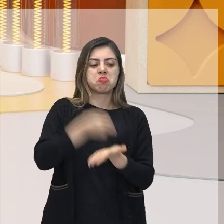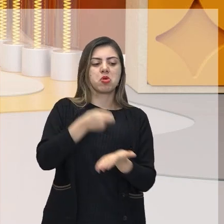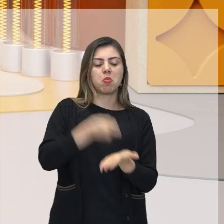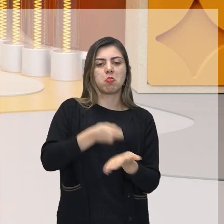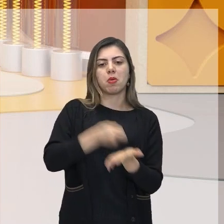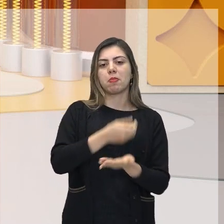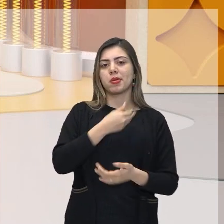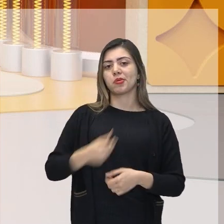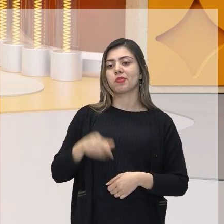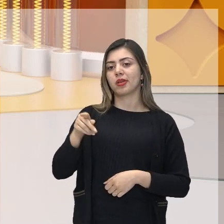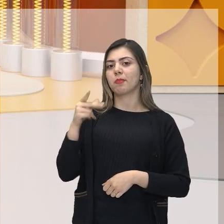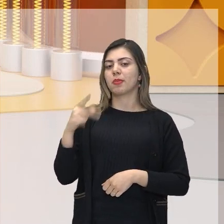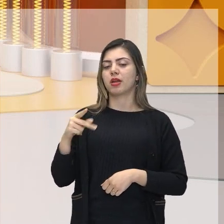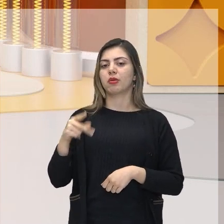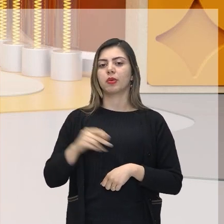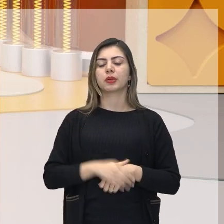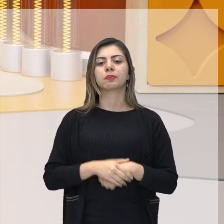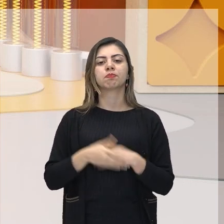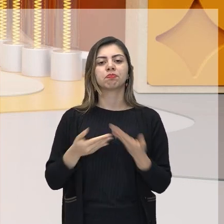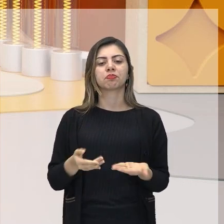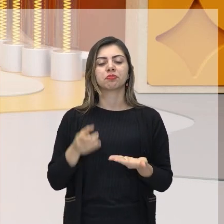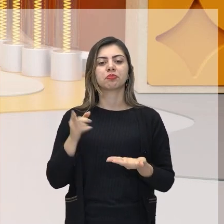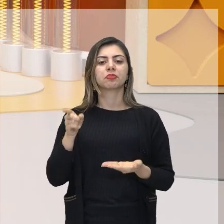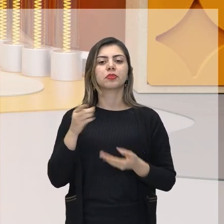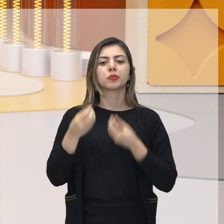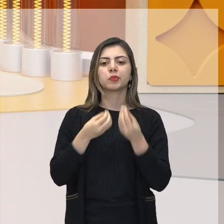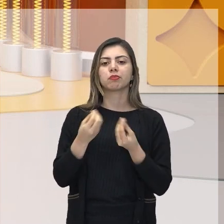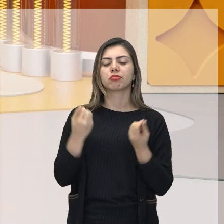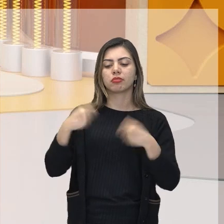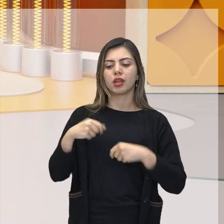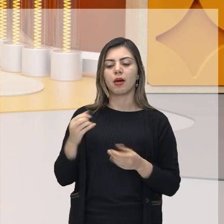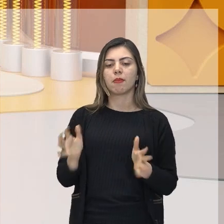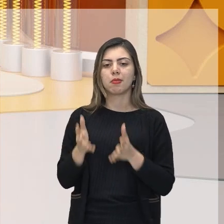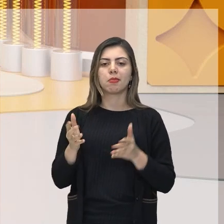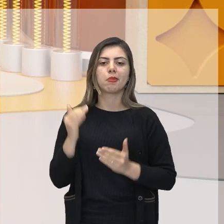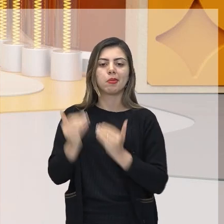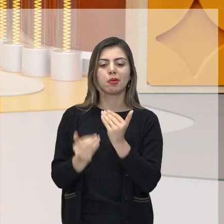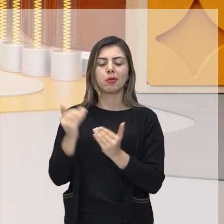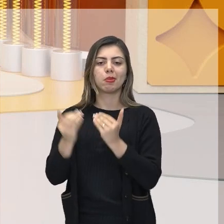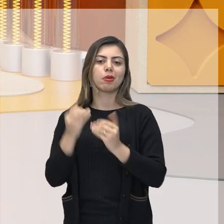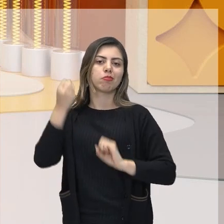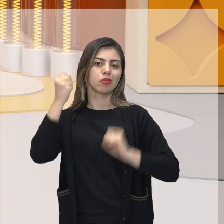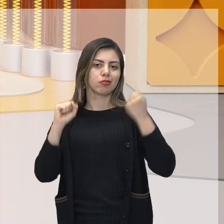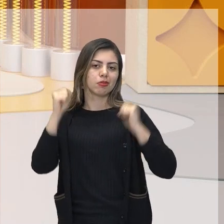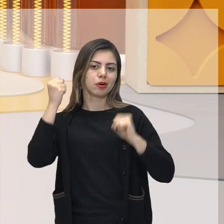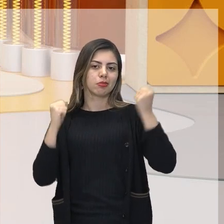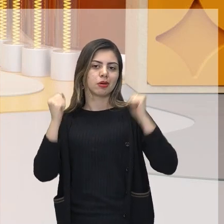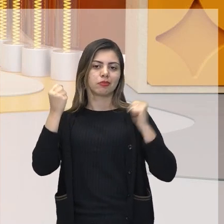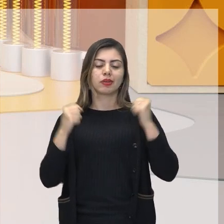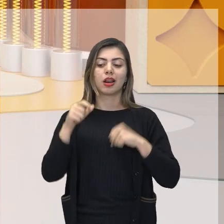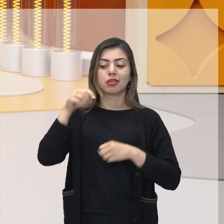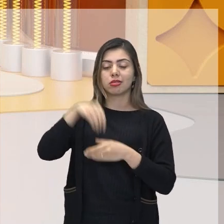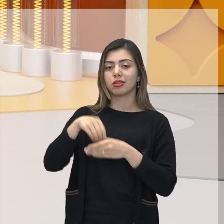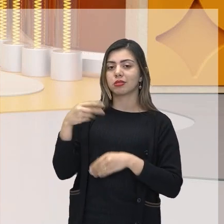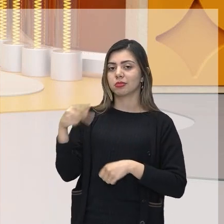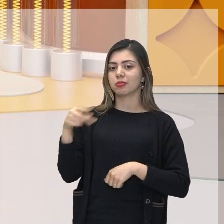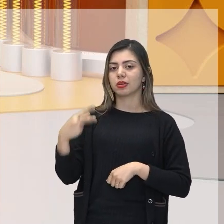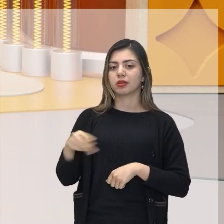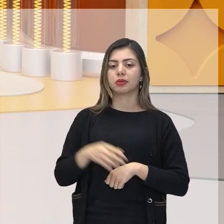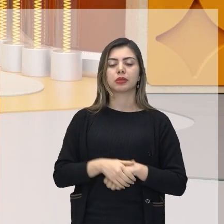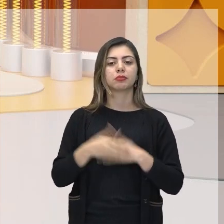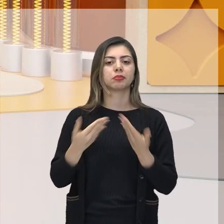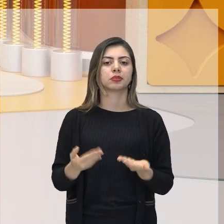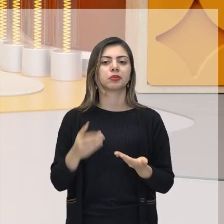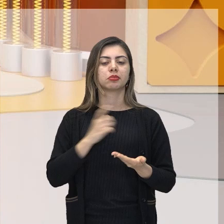momento paraguaio. E estimulou o desenvolvimento industrial paraguaio, que estava ali